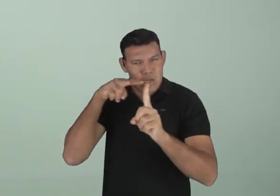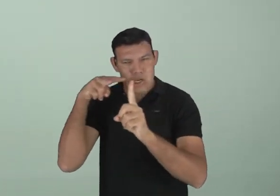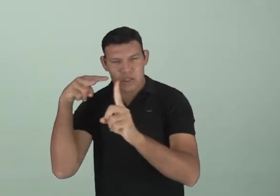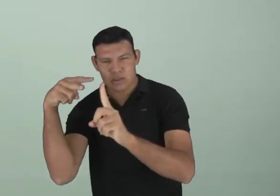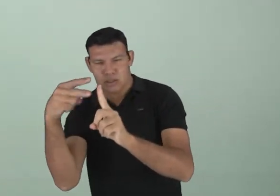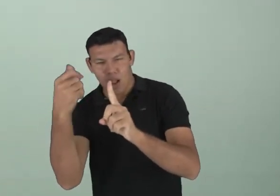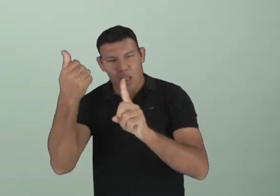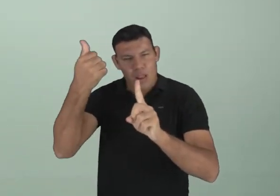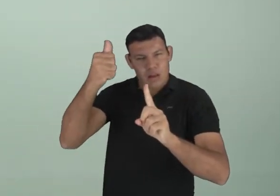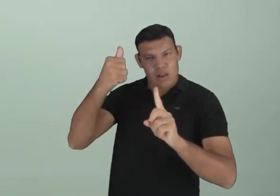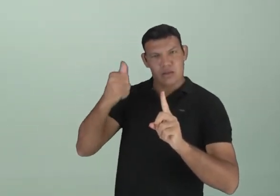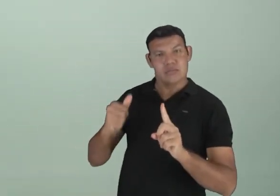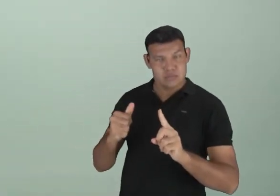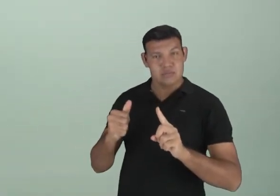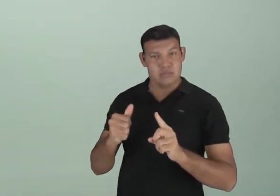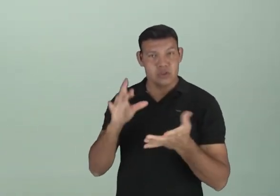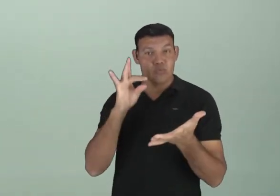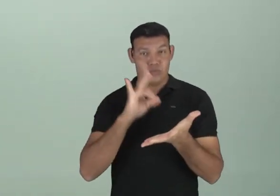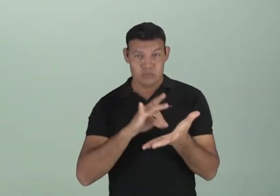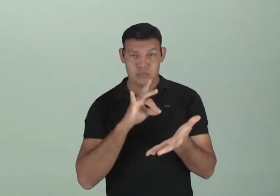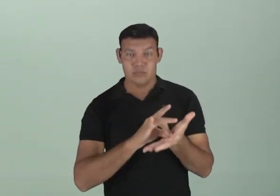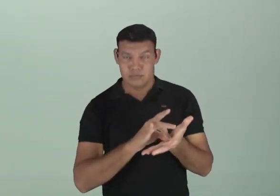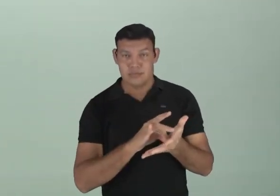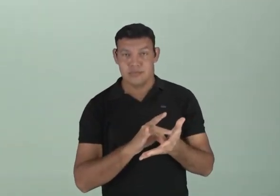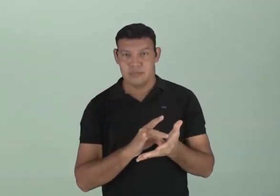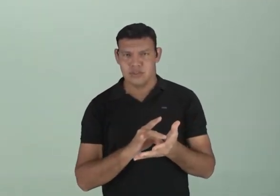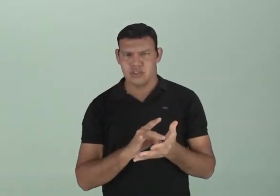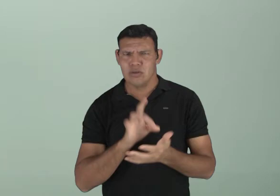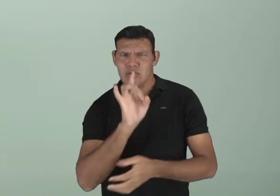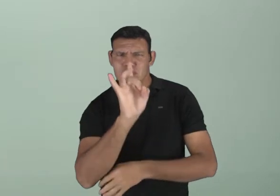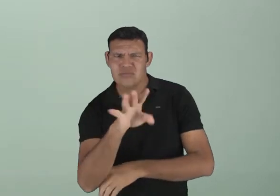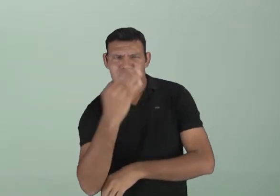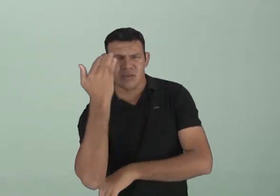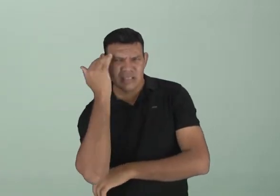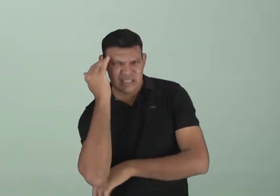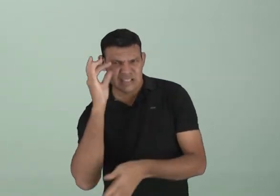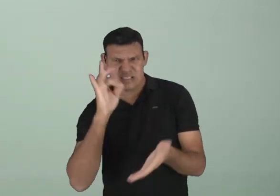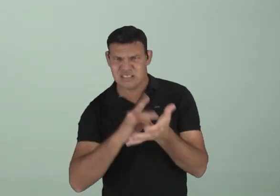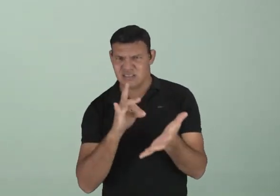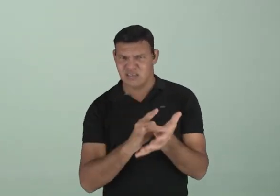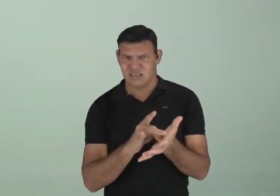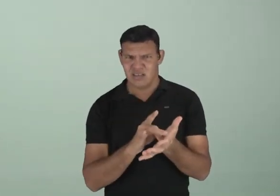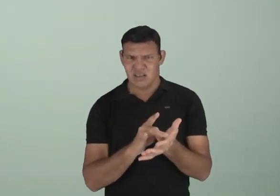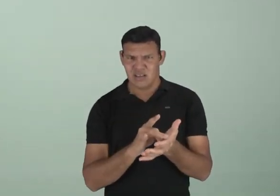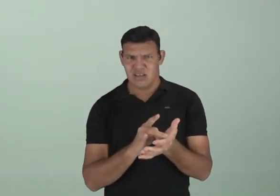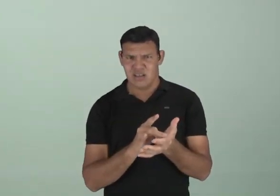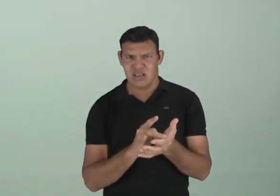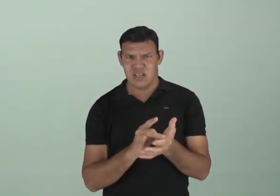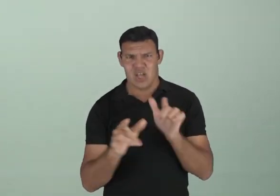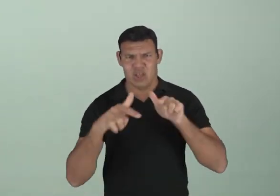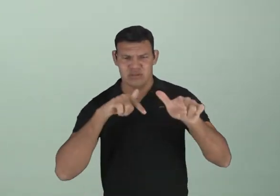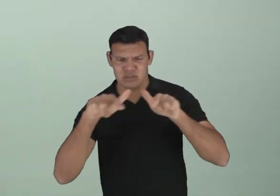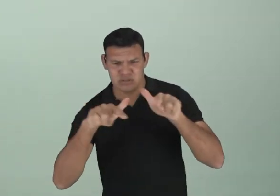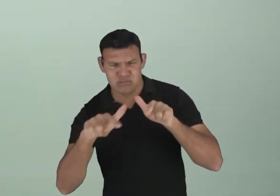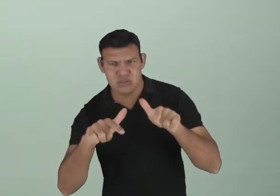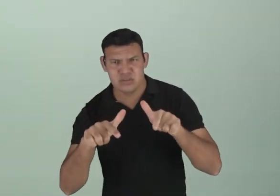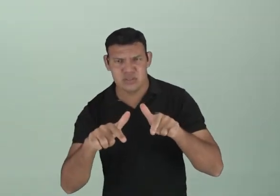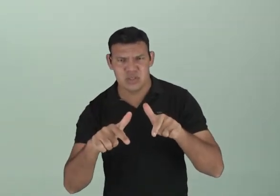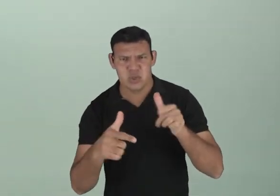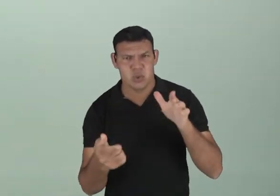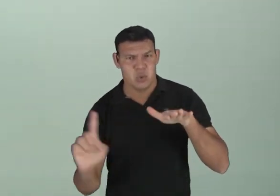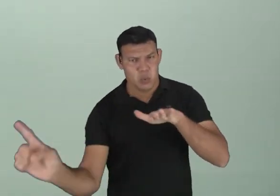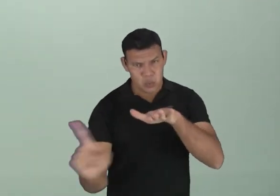de análise a respeito da realidade. Mas só entender a realidade na qual, enquanto trabalhador, eu